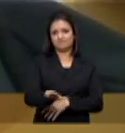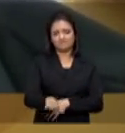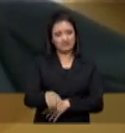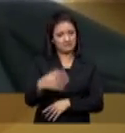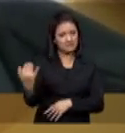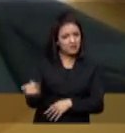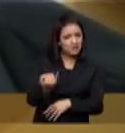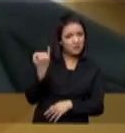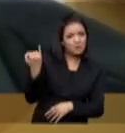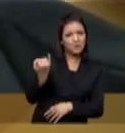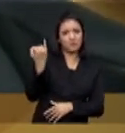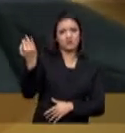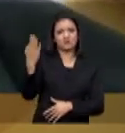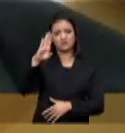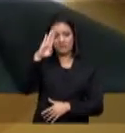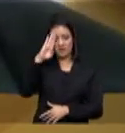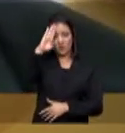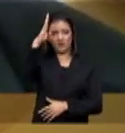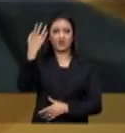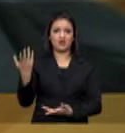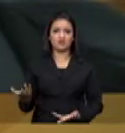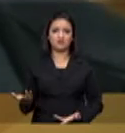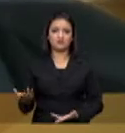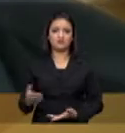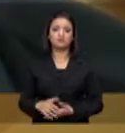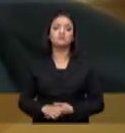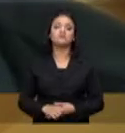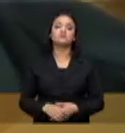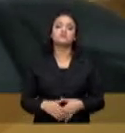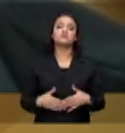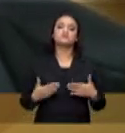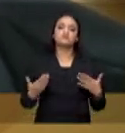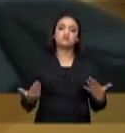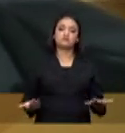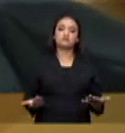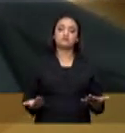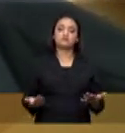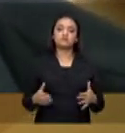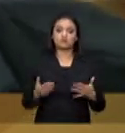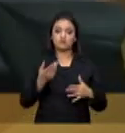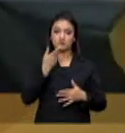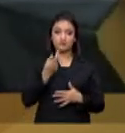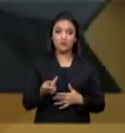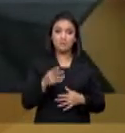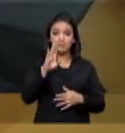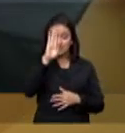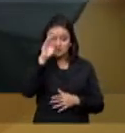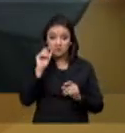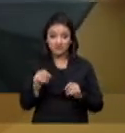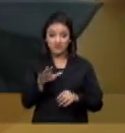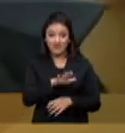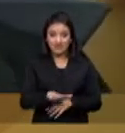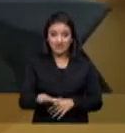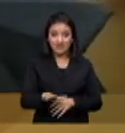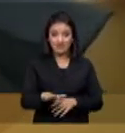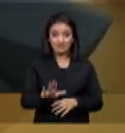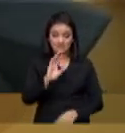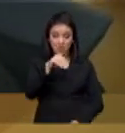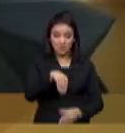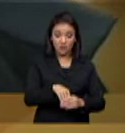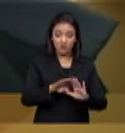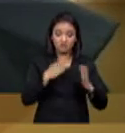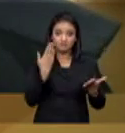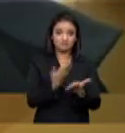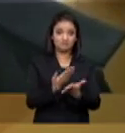e essencial, que é a infância, sobretudo quando tratamos da infância no espaço